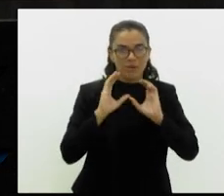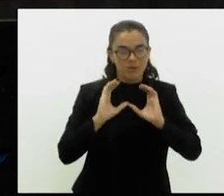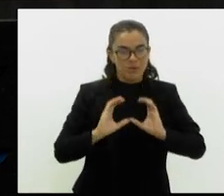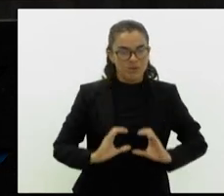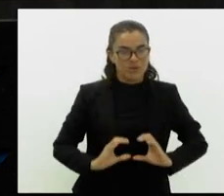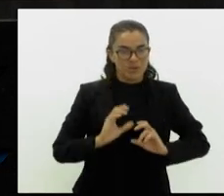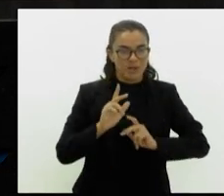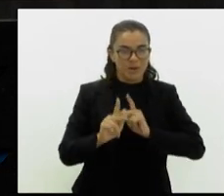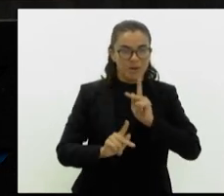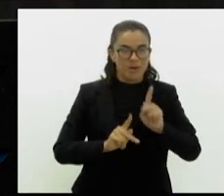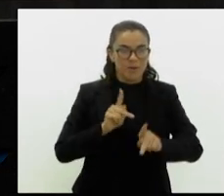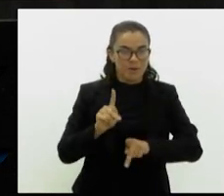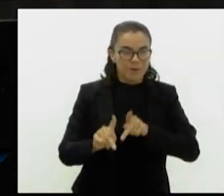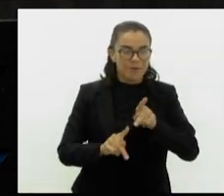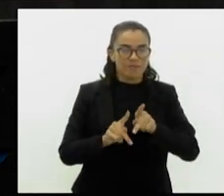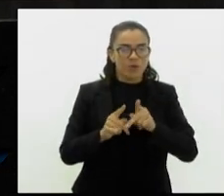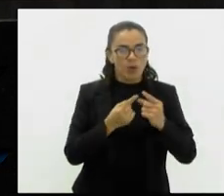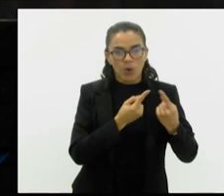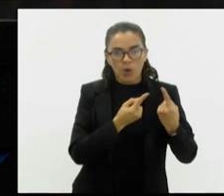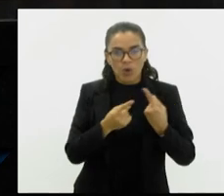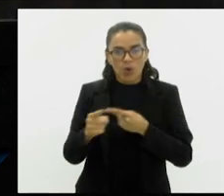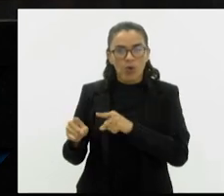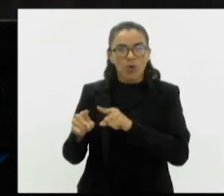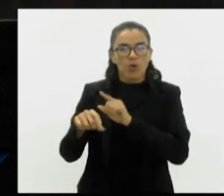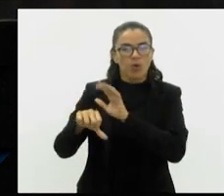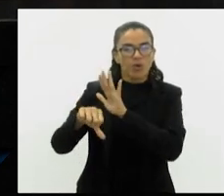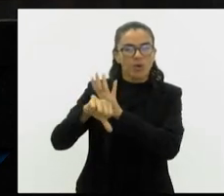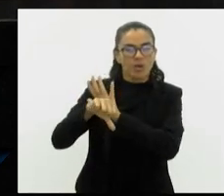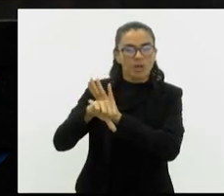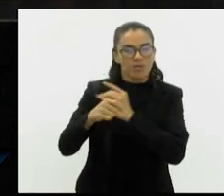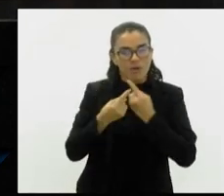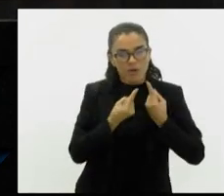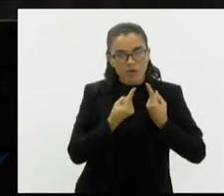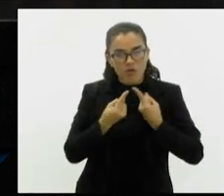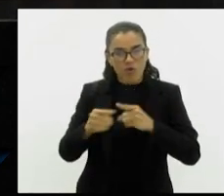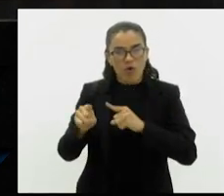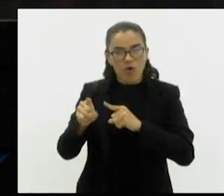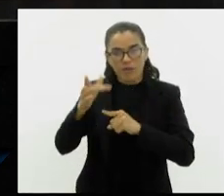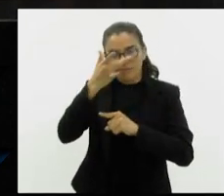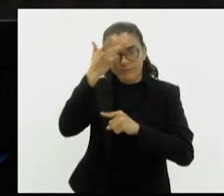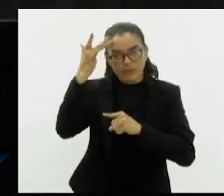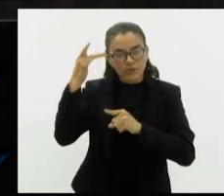cidadão contra o crime e contra os